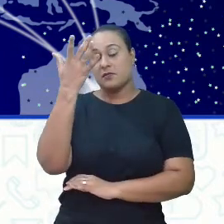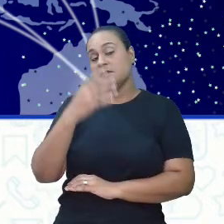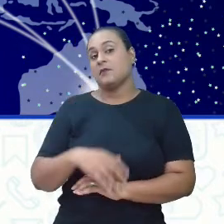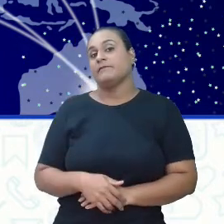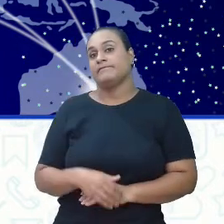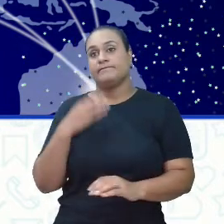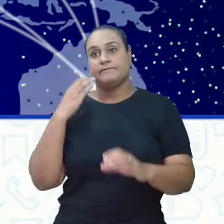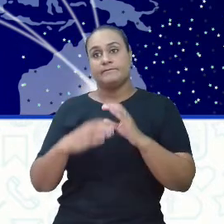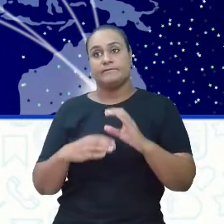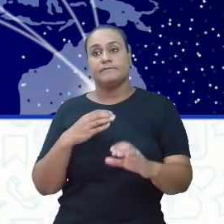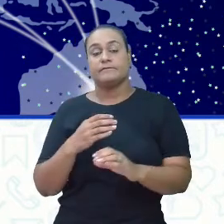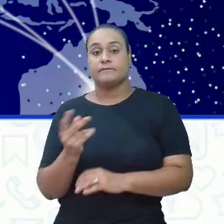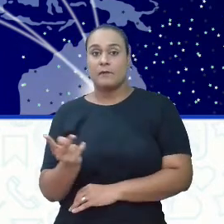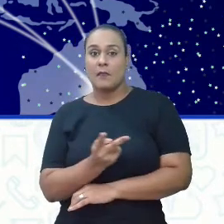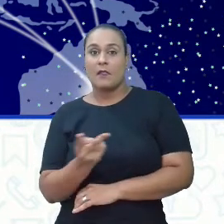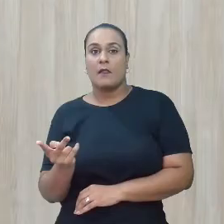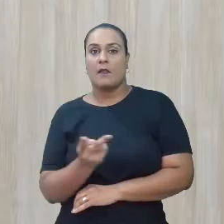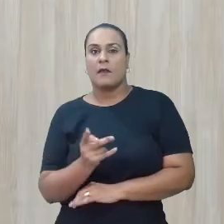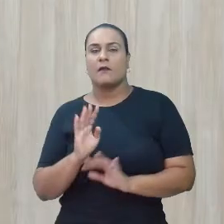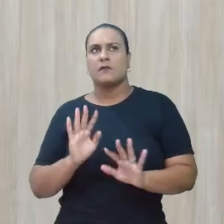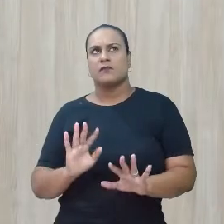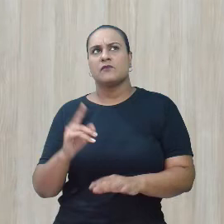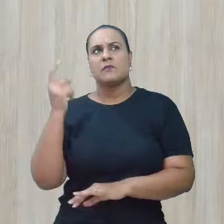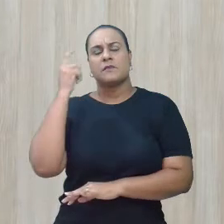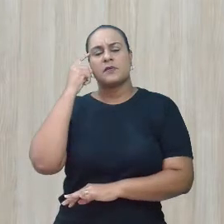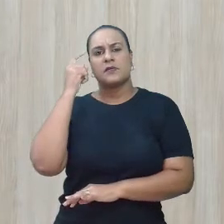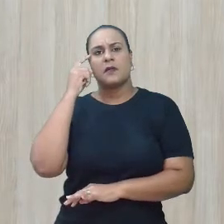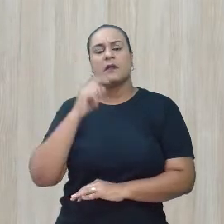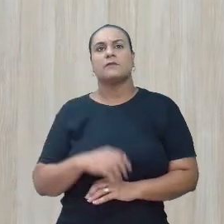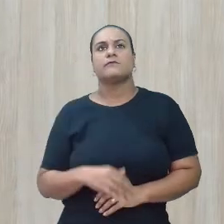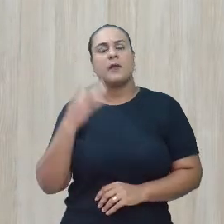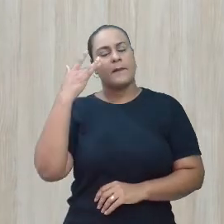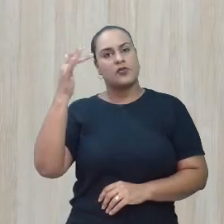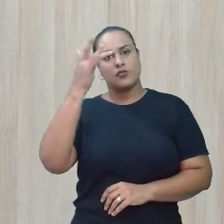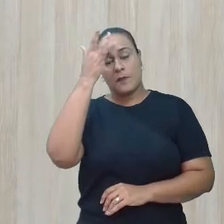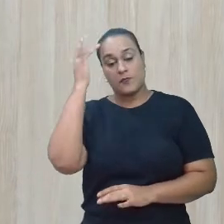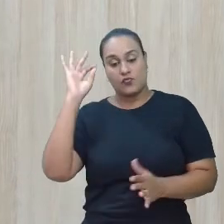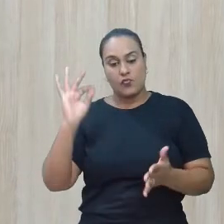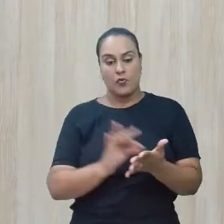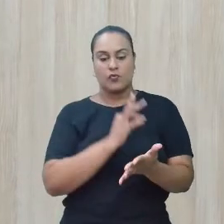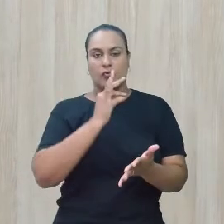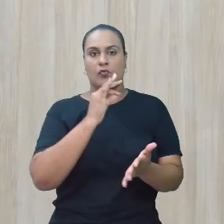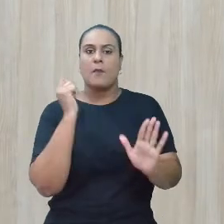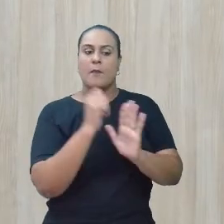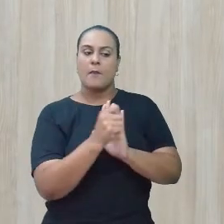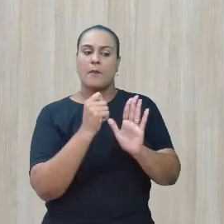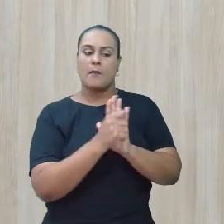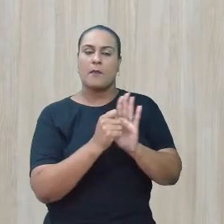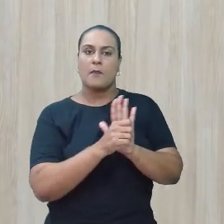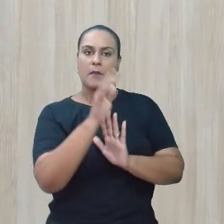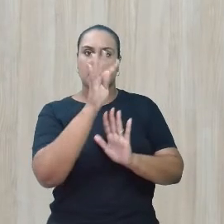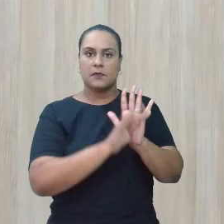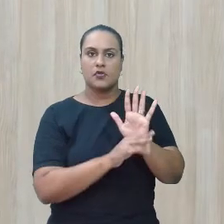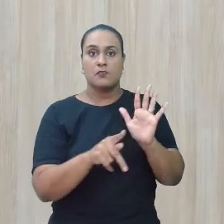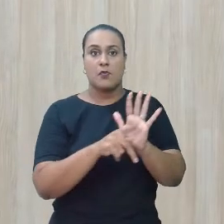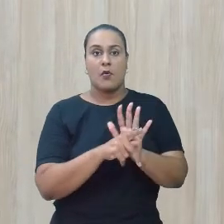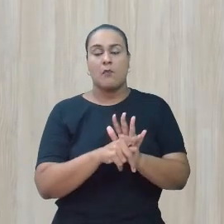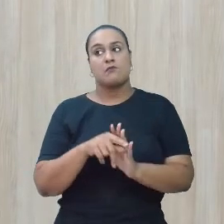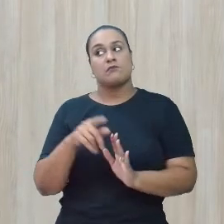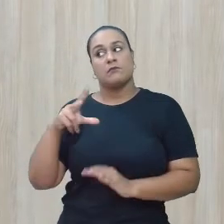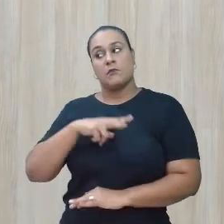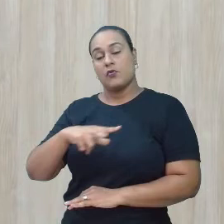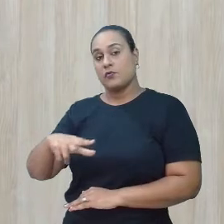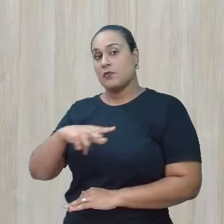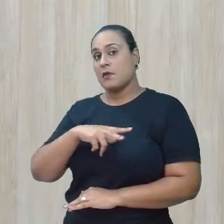entre esses indivíduos. Então vamos lá, vamos parar para pensar. Imagina que um autor escreveu um texto lá em Portugal e ele está escrevendo